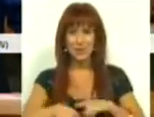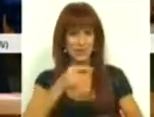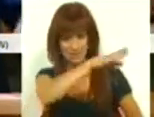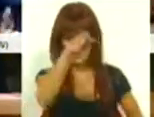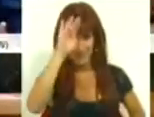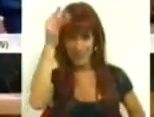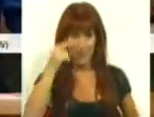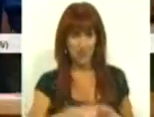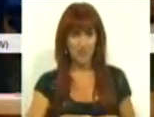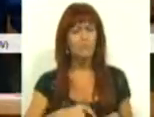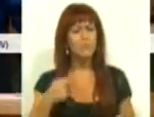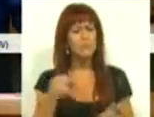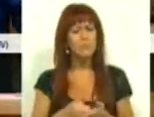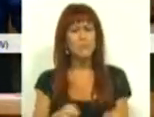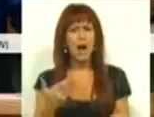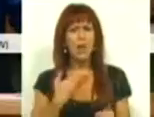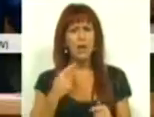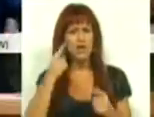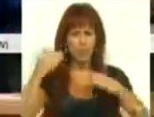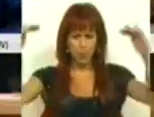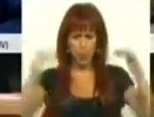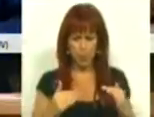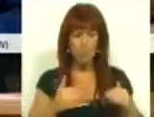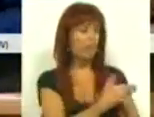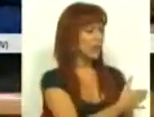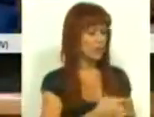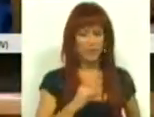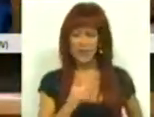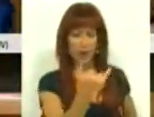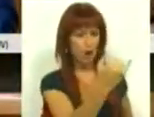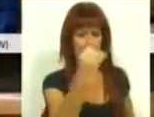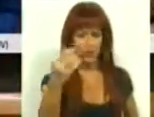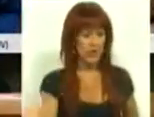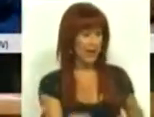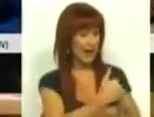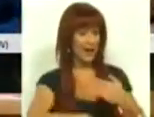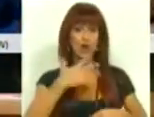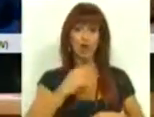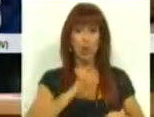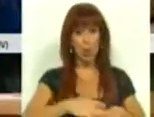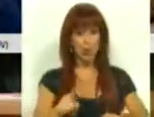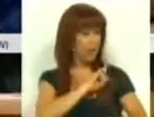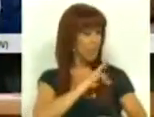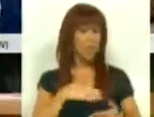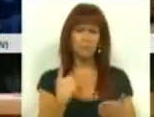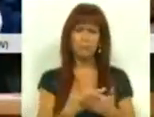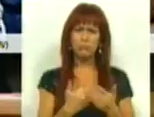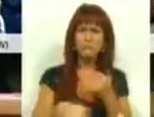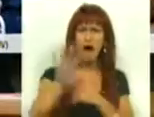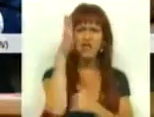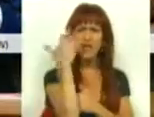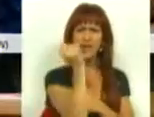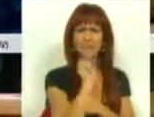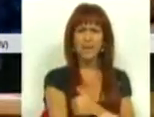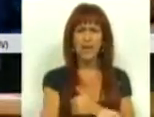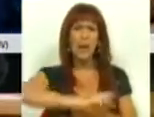como sabem, abatem na dívida pública. Entre 96 e 2000, a receita total de privatizações atingiu mais de 15